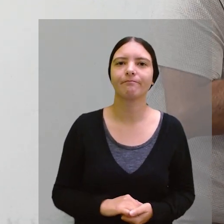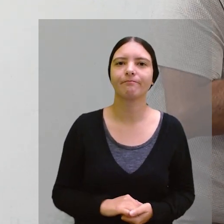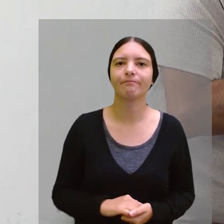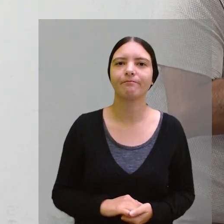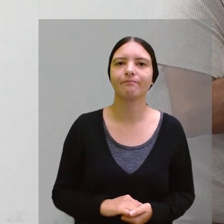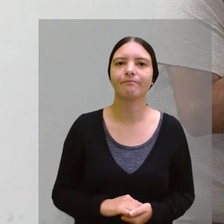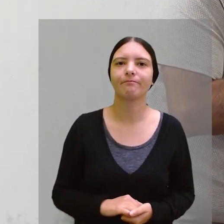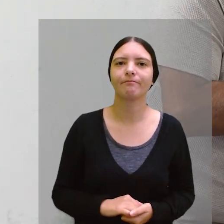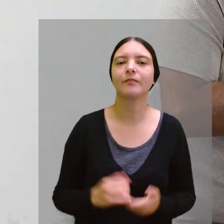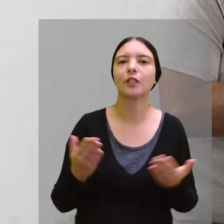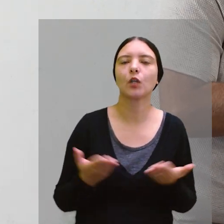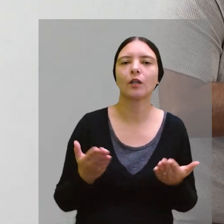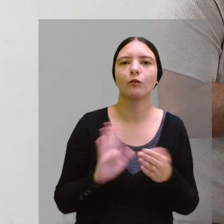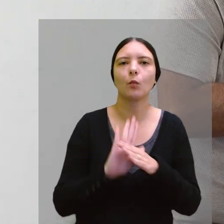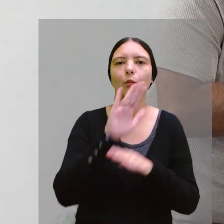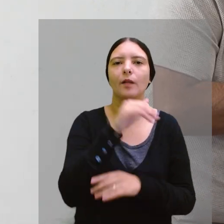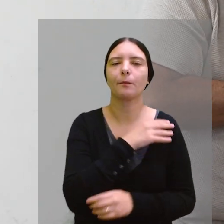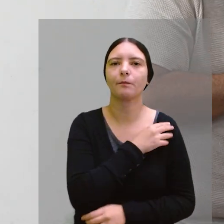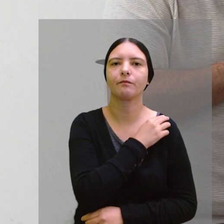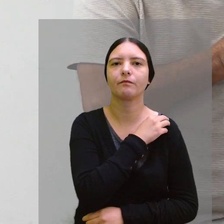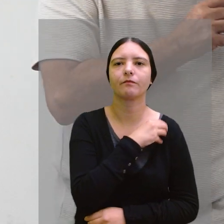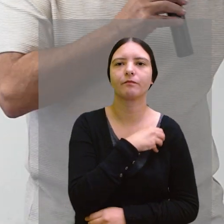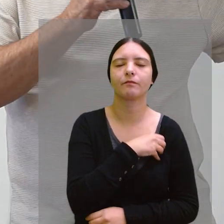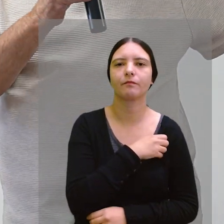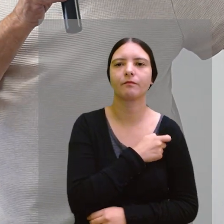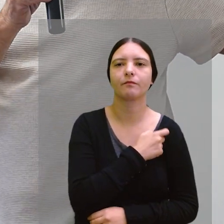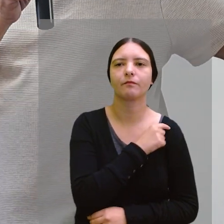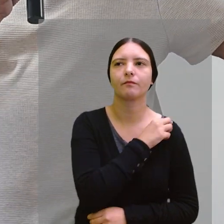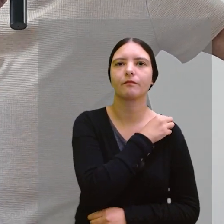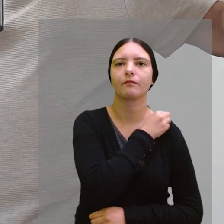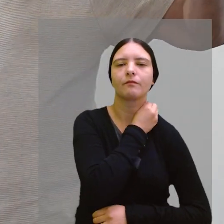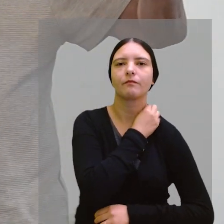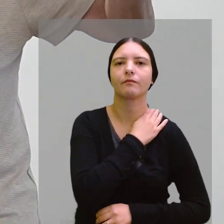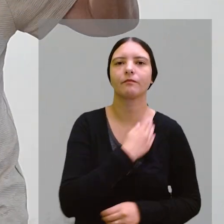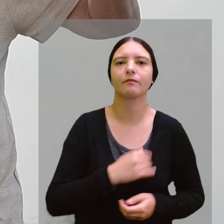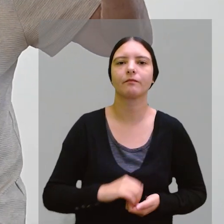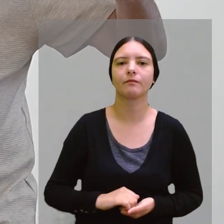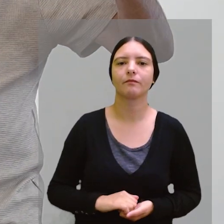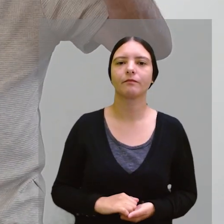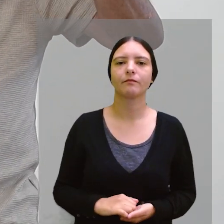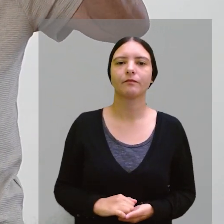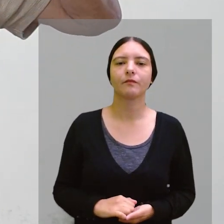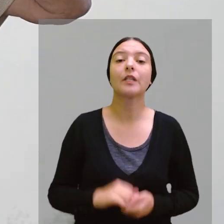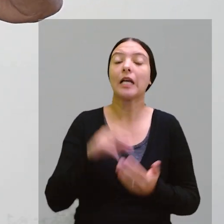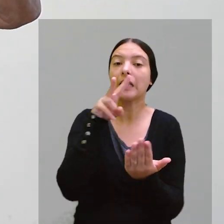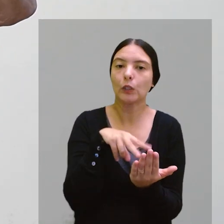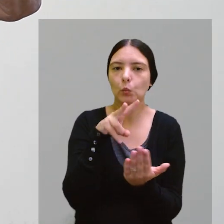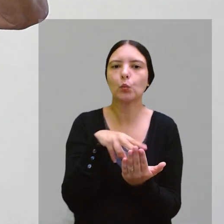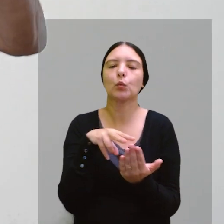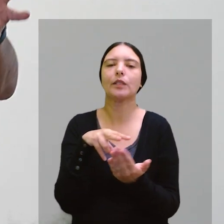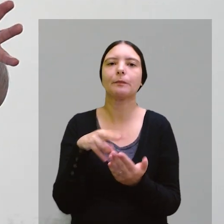Aqui, eu vou pular isso aqui, que é o seguinte, é simples. A leitura